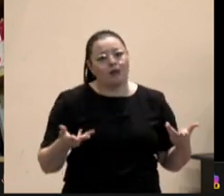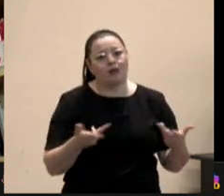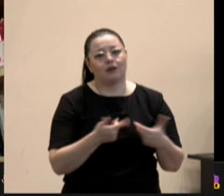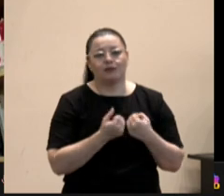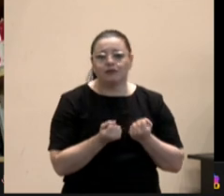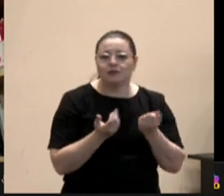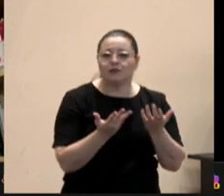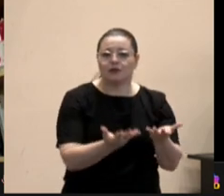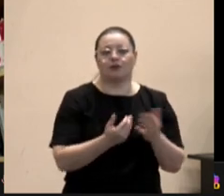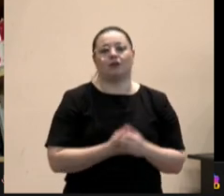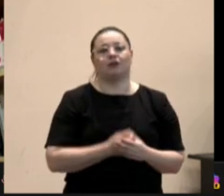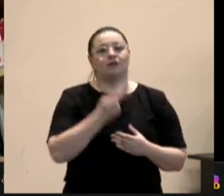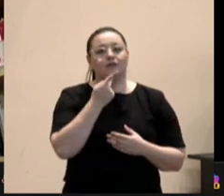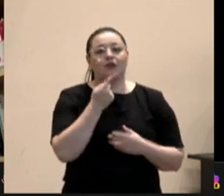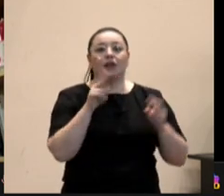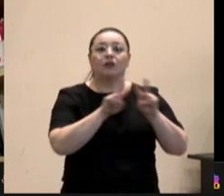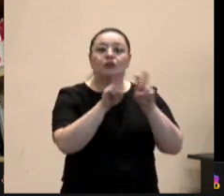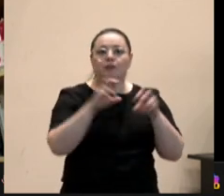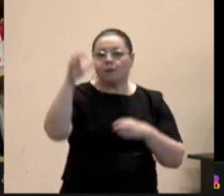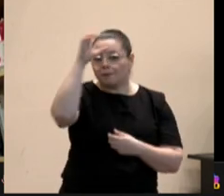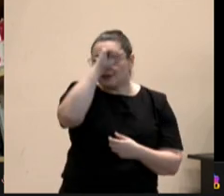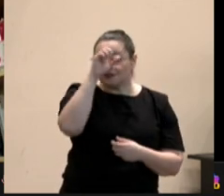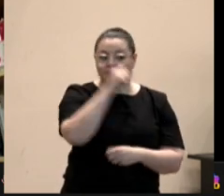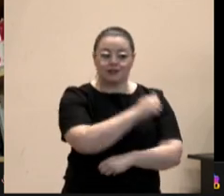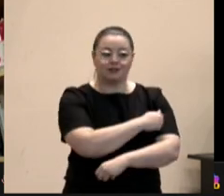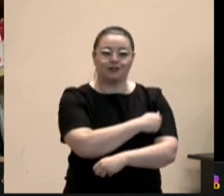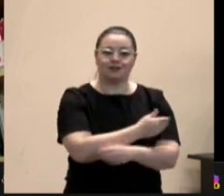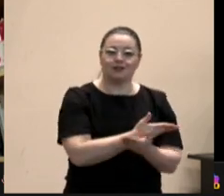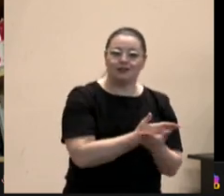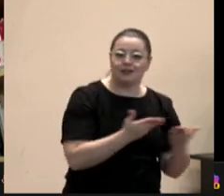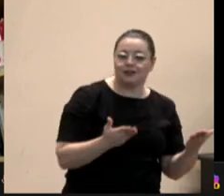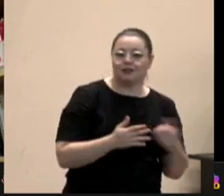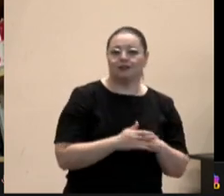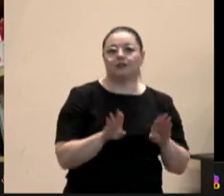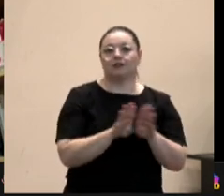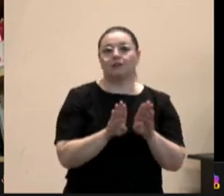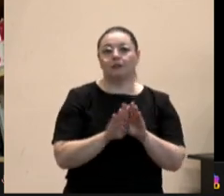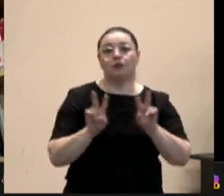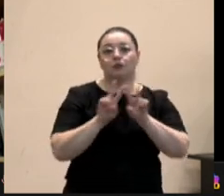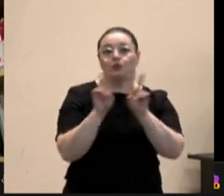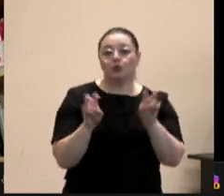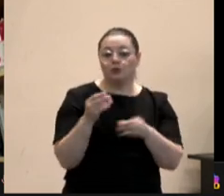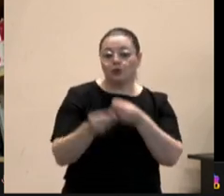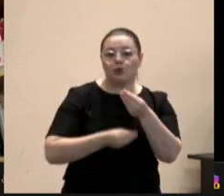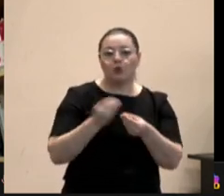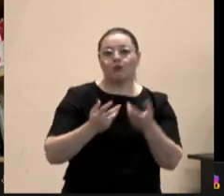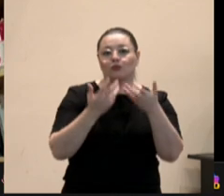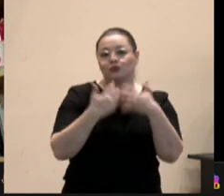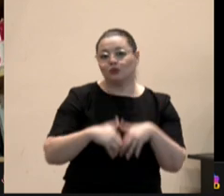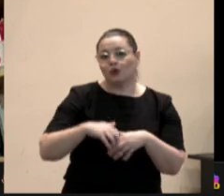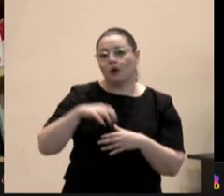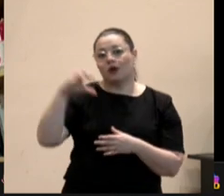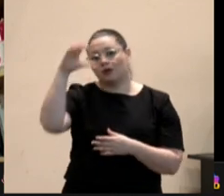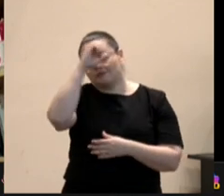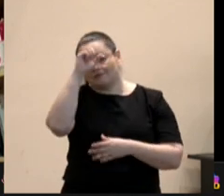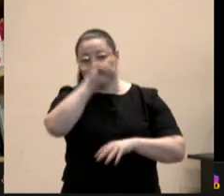sobre a aprendizagem das crianças, é falar sobre o processo de ensino e aprendizagem, né?